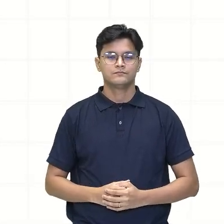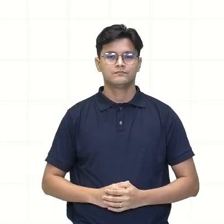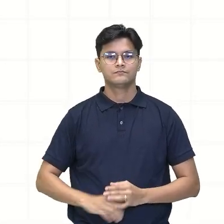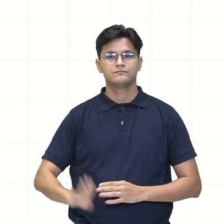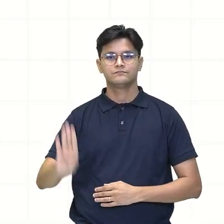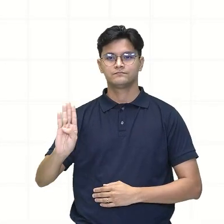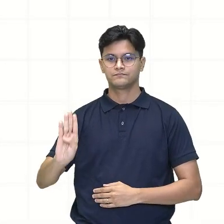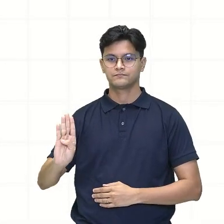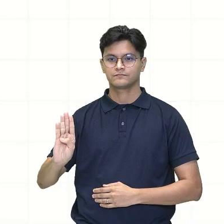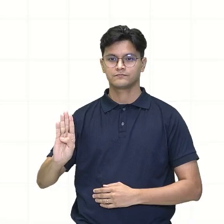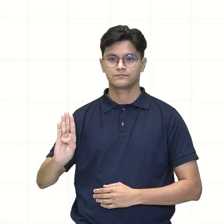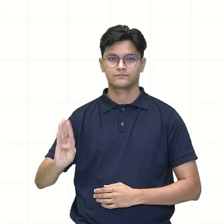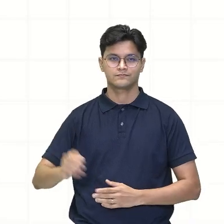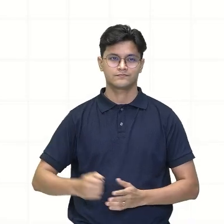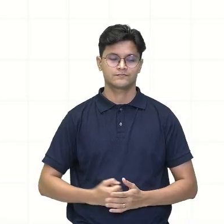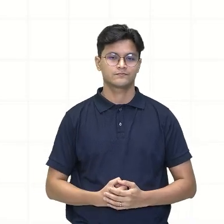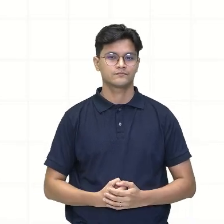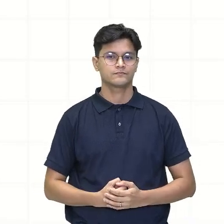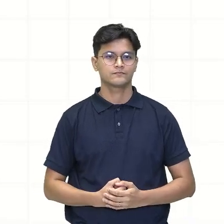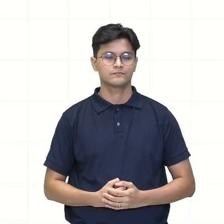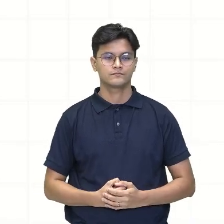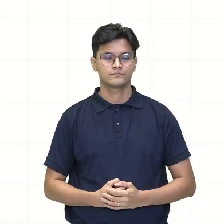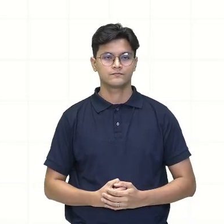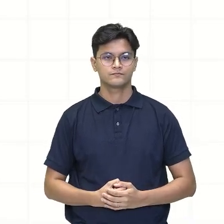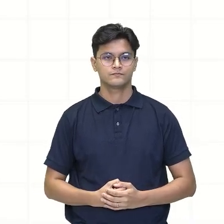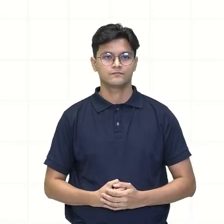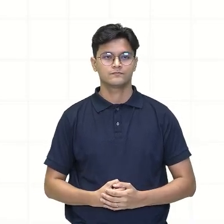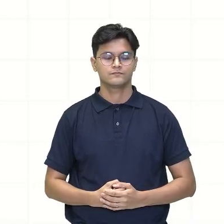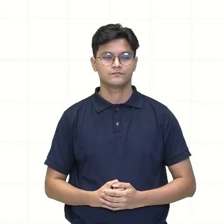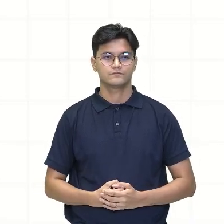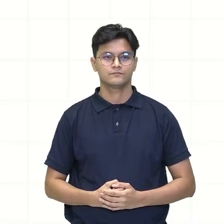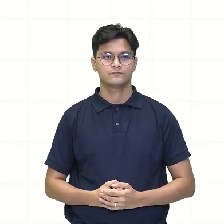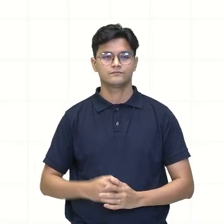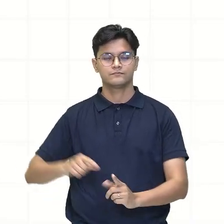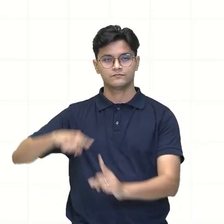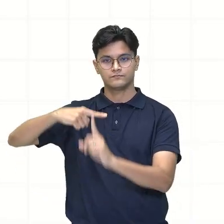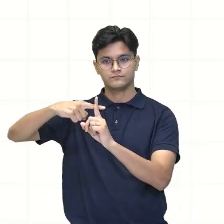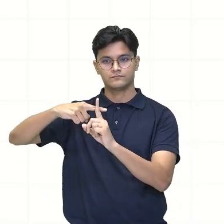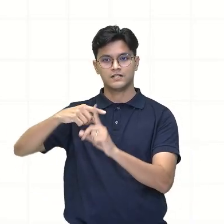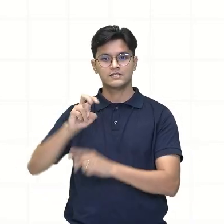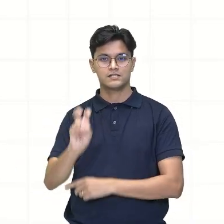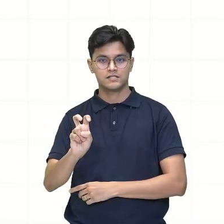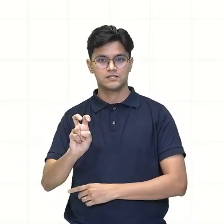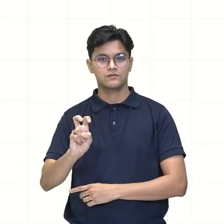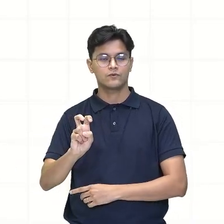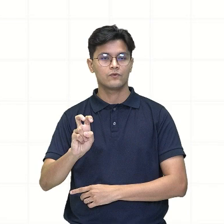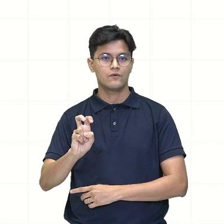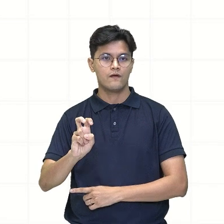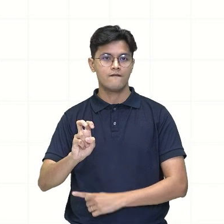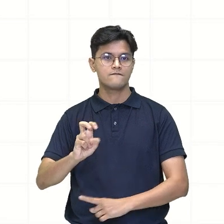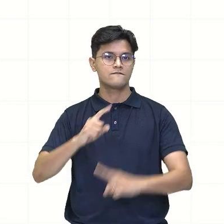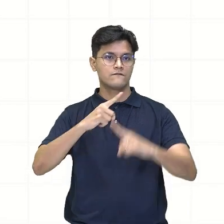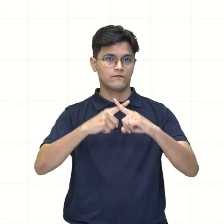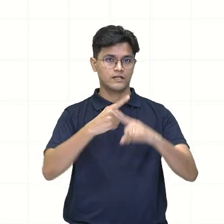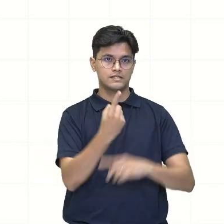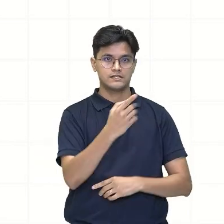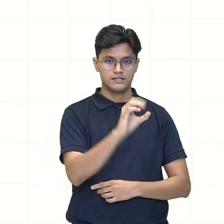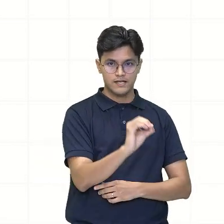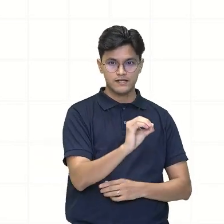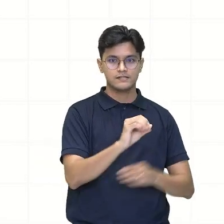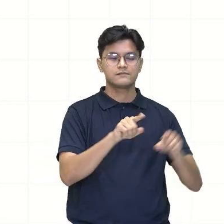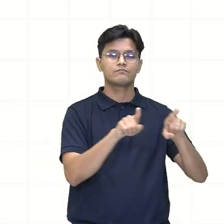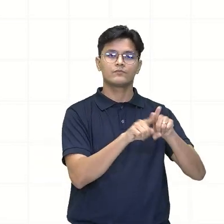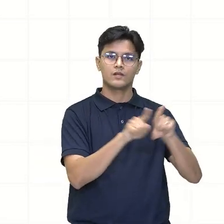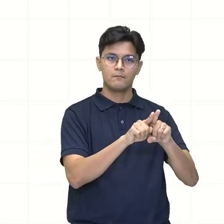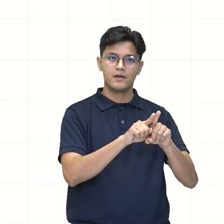Vamos ver o item B. No item B, o mais 5, ele vai estar multiplicando o 10 e também